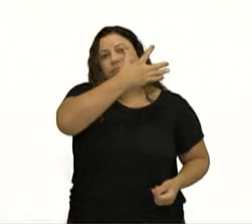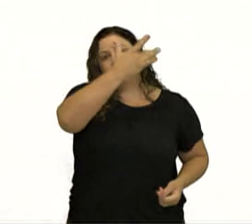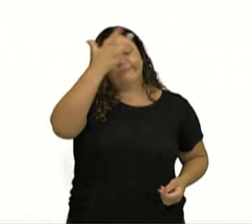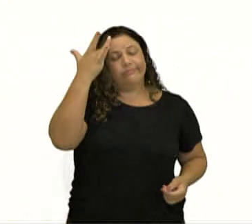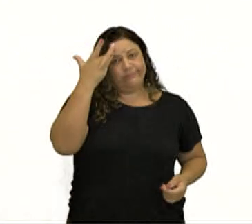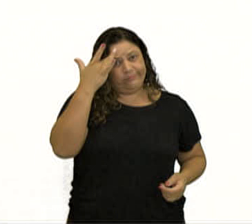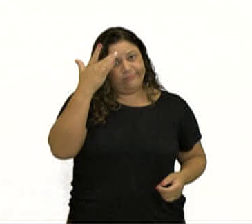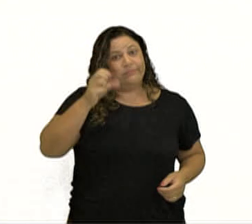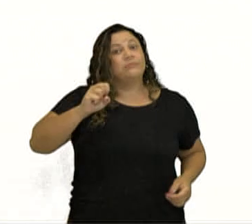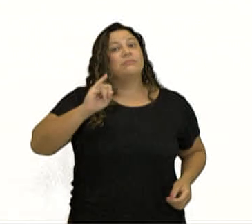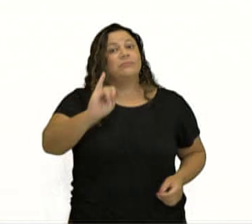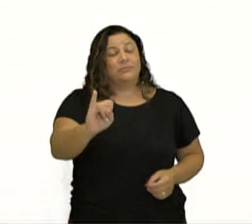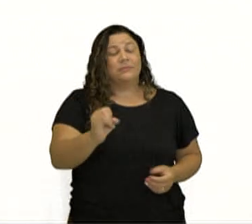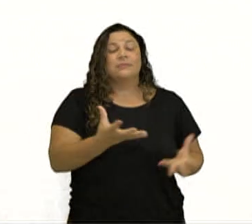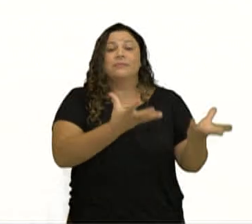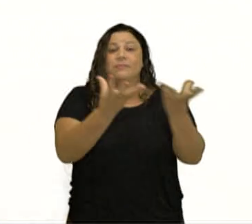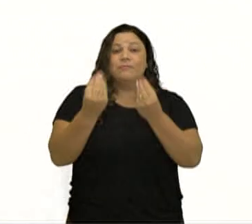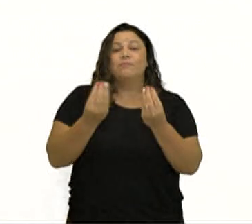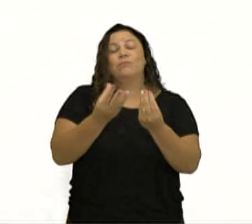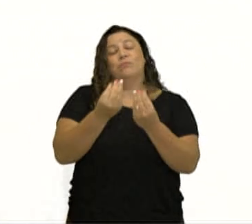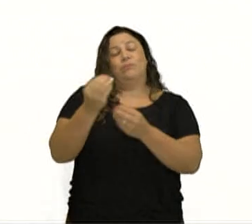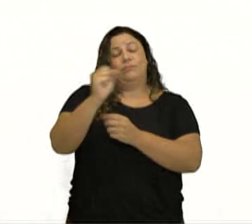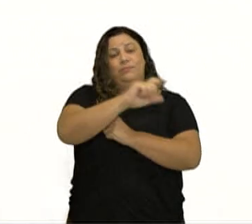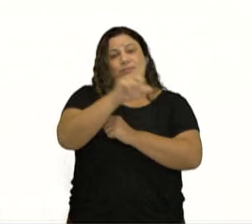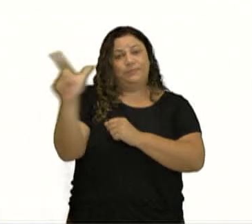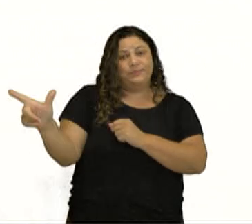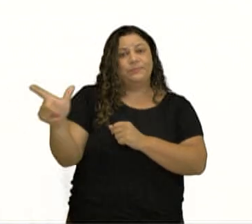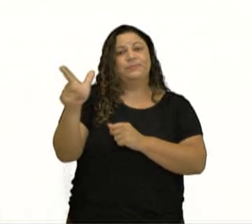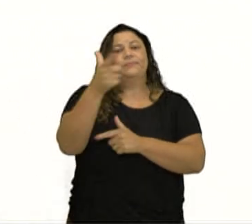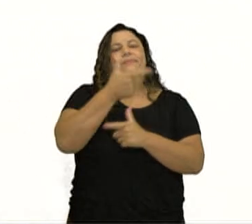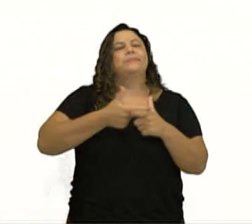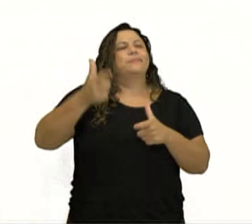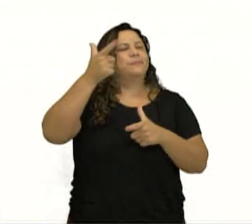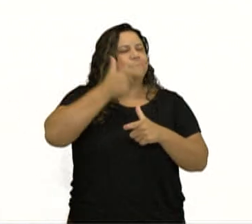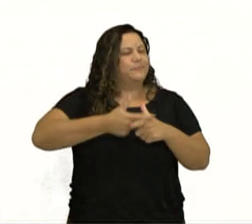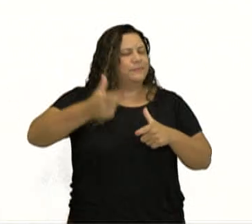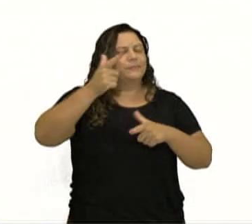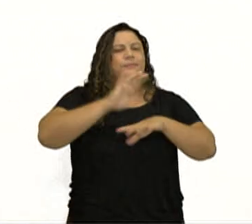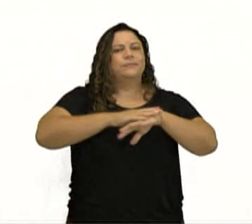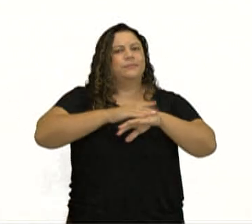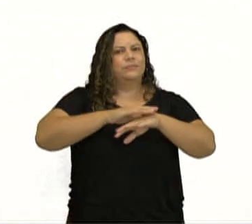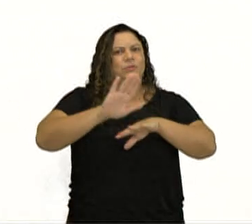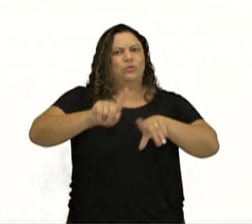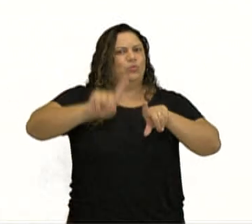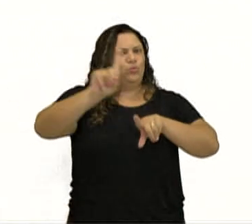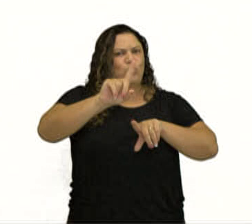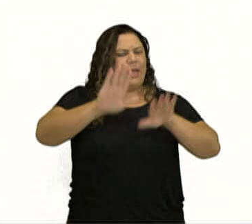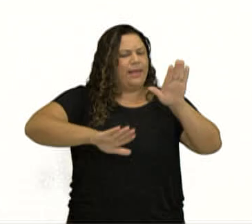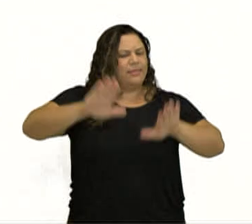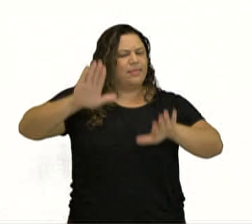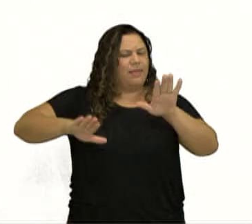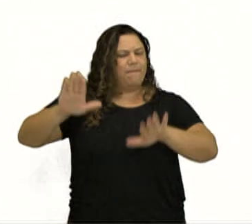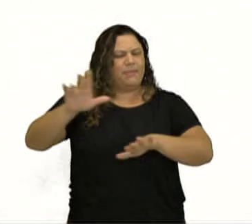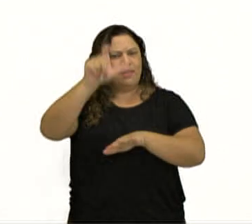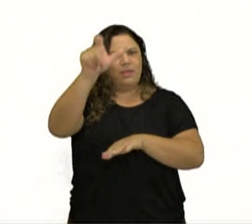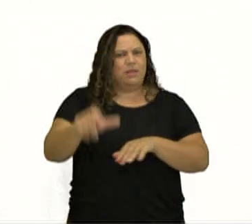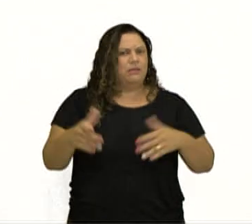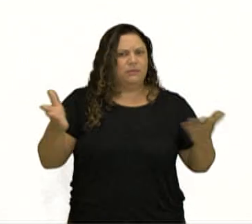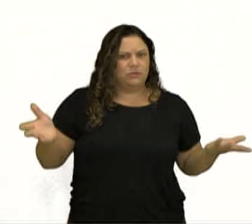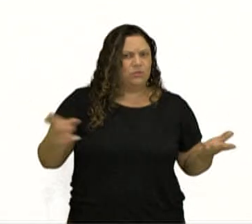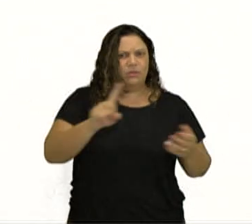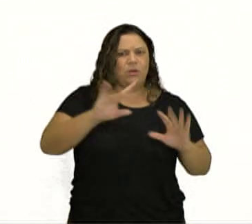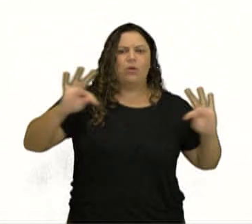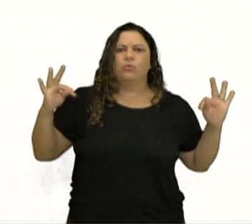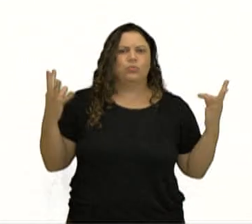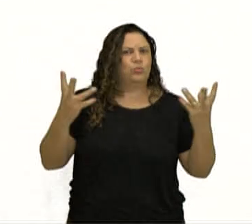se ingerirem muito sódio, elas podem ficar doentes. Então, não é dependendo da pessoa. Todo mundo tem que